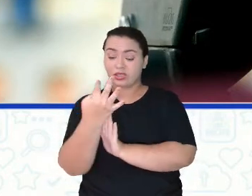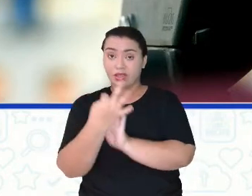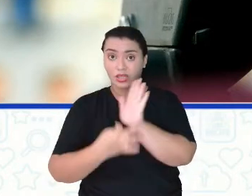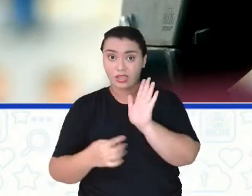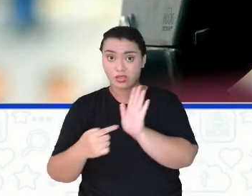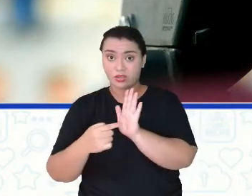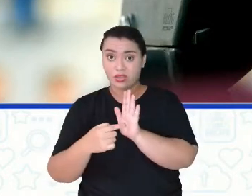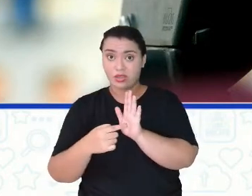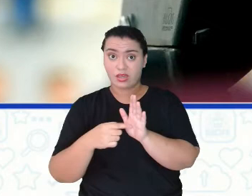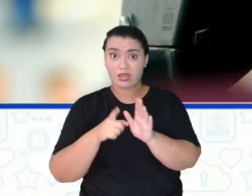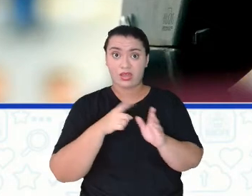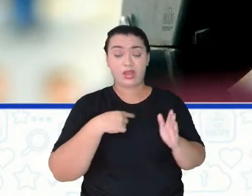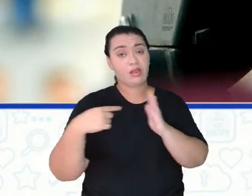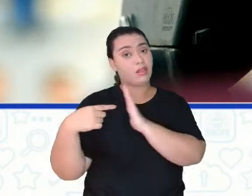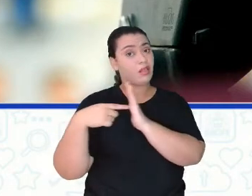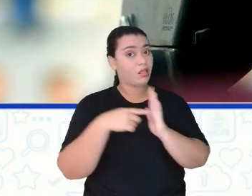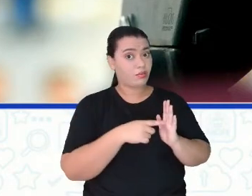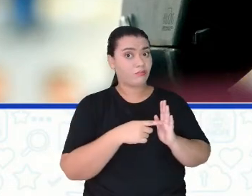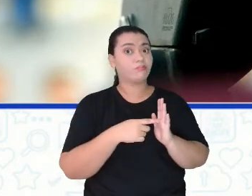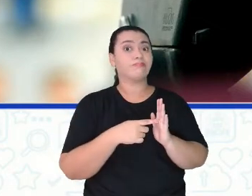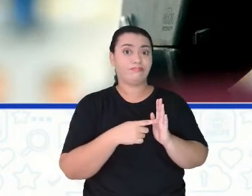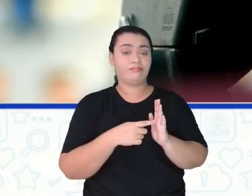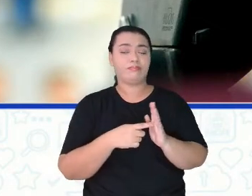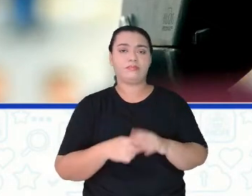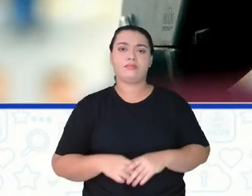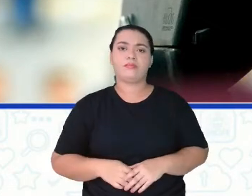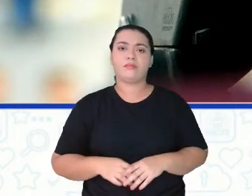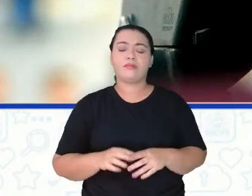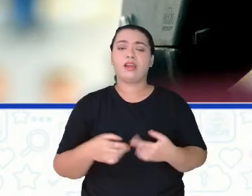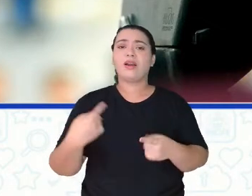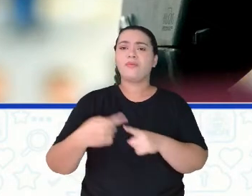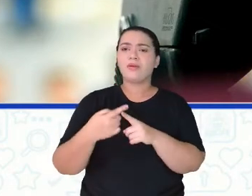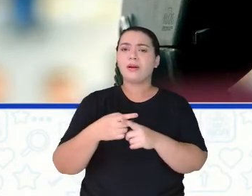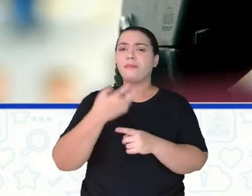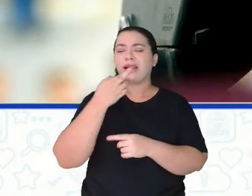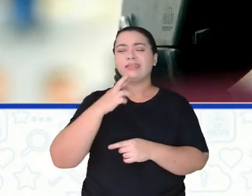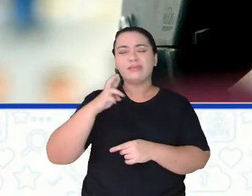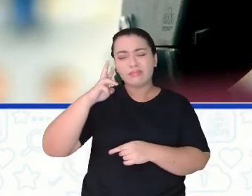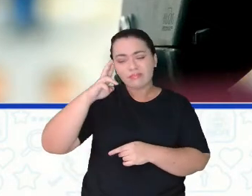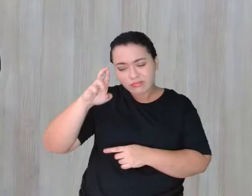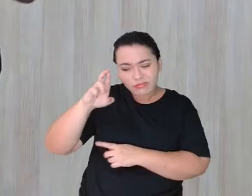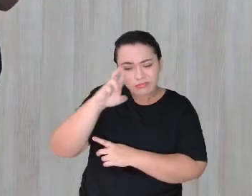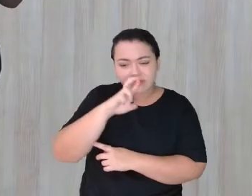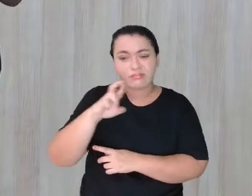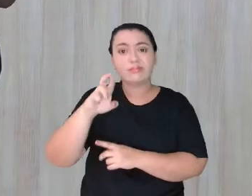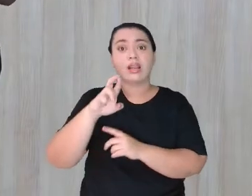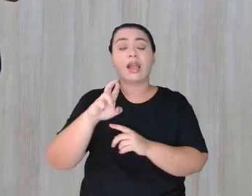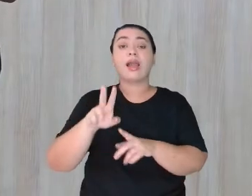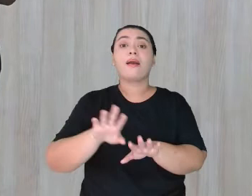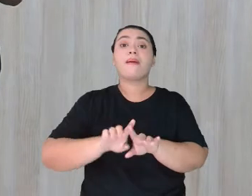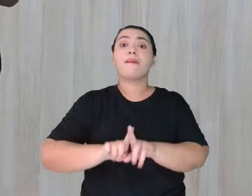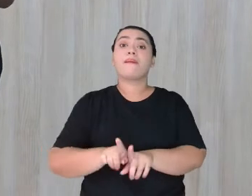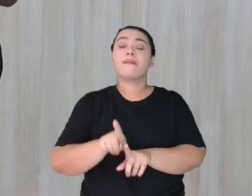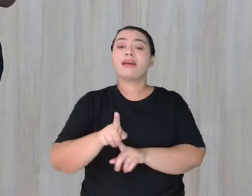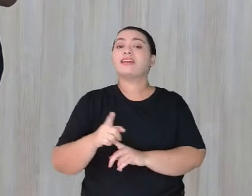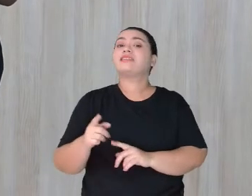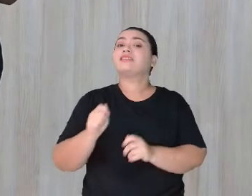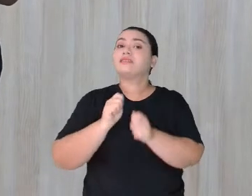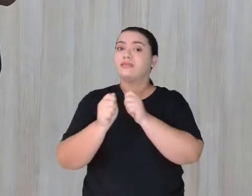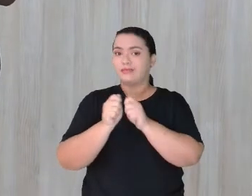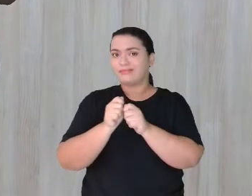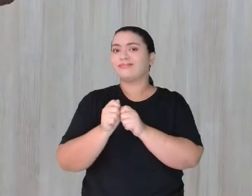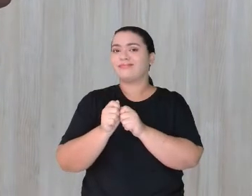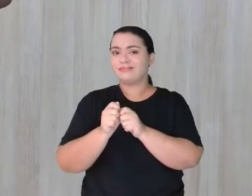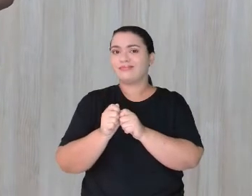detetive, né? Nem todo mundo é Sherlock, mas o jornalista é quase um Sherlock.